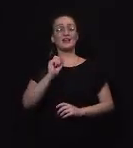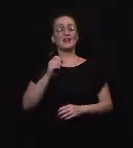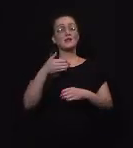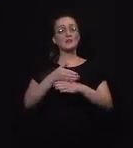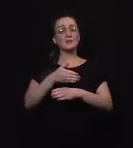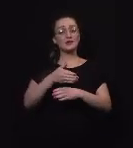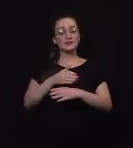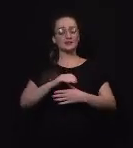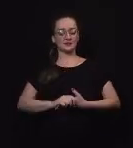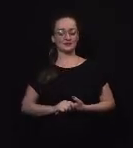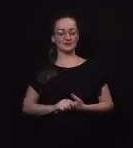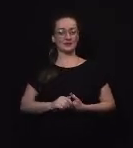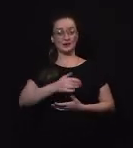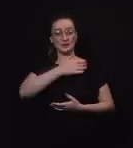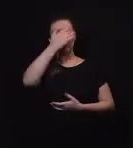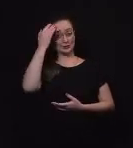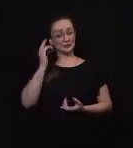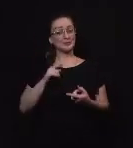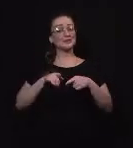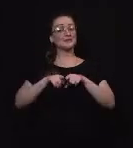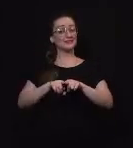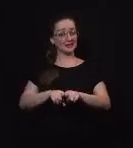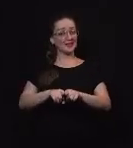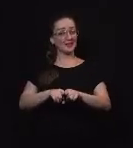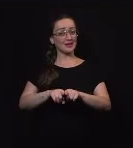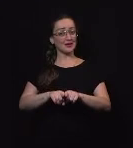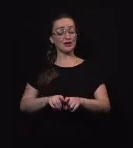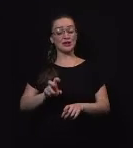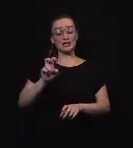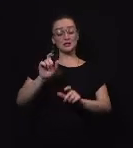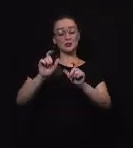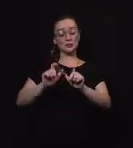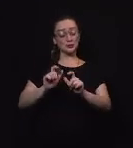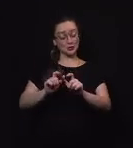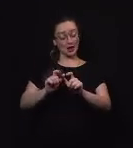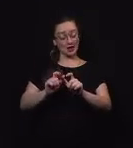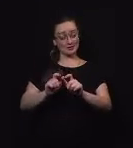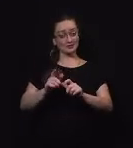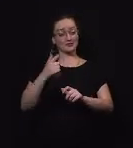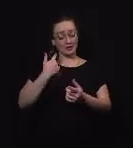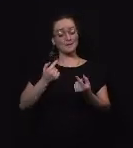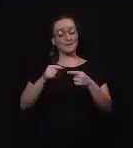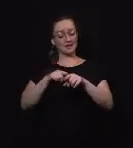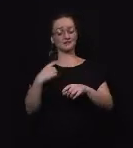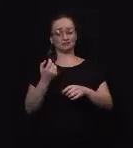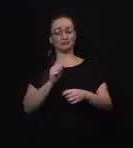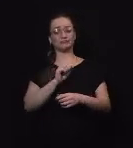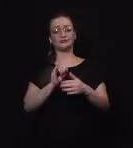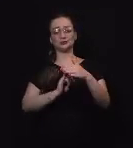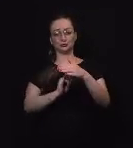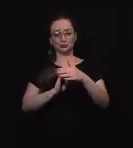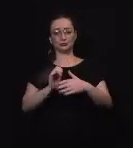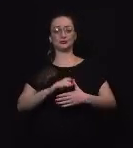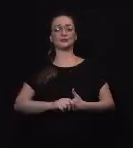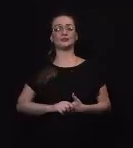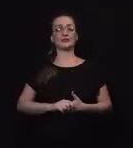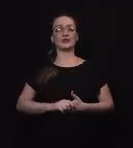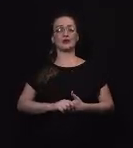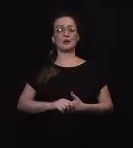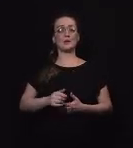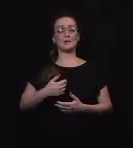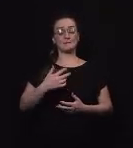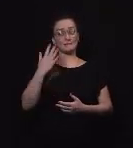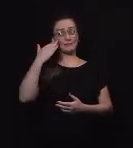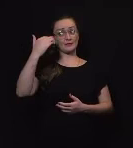de parceiros de 5 organizações sociais que são nossas parceiras e que são reconhecidas por sua atuação